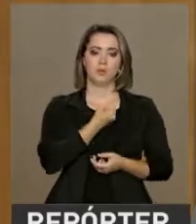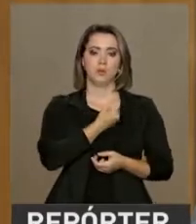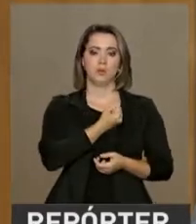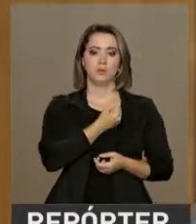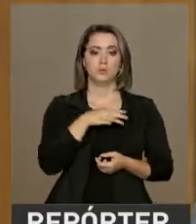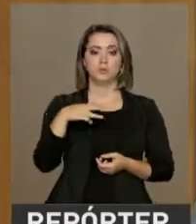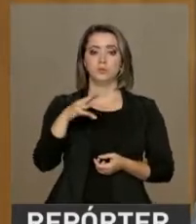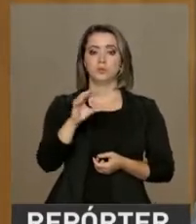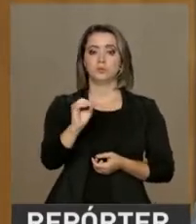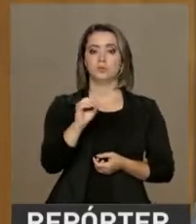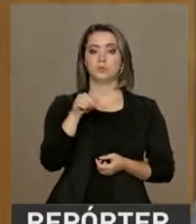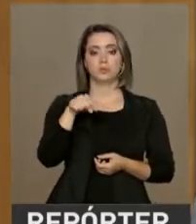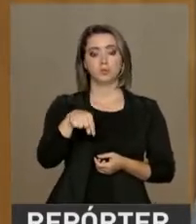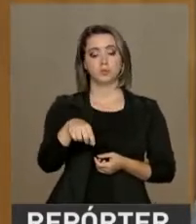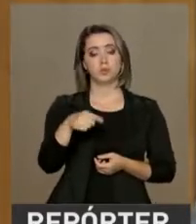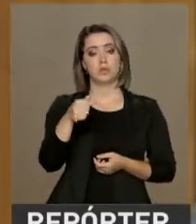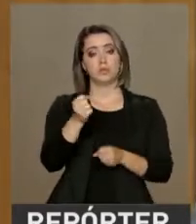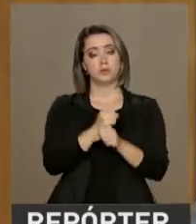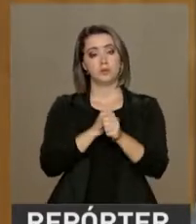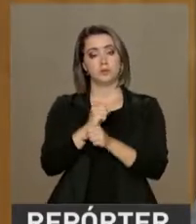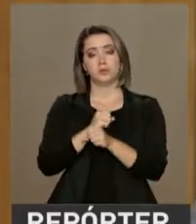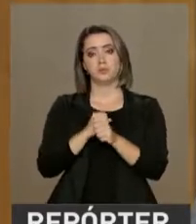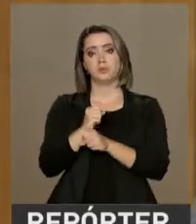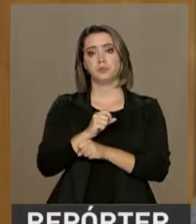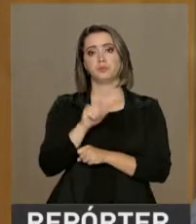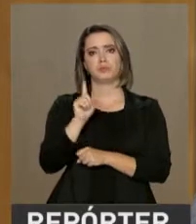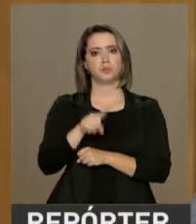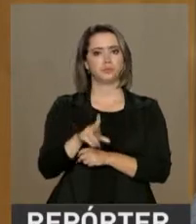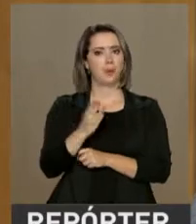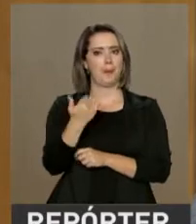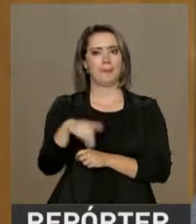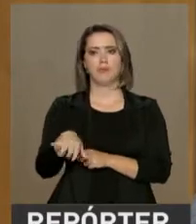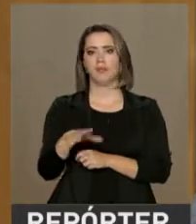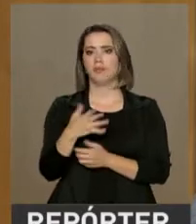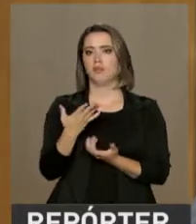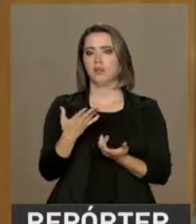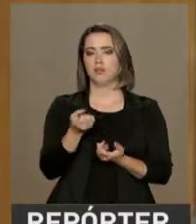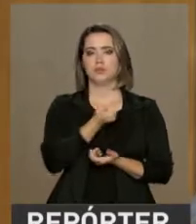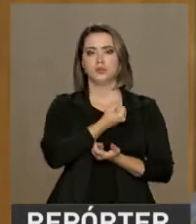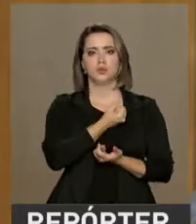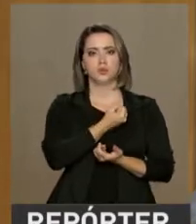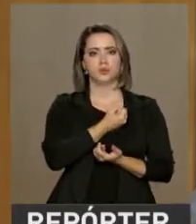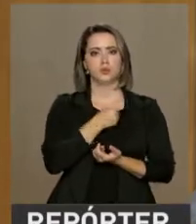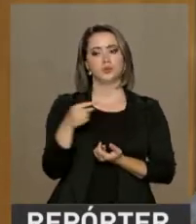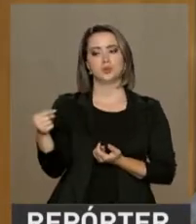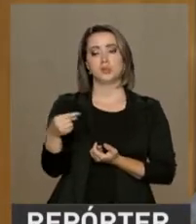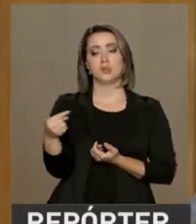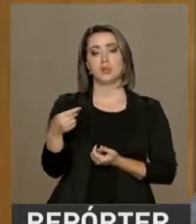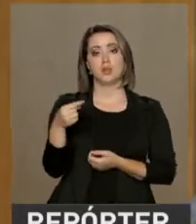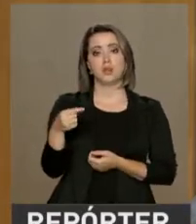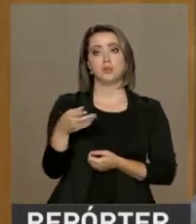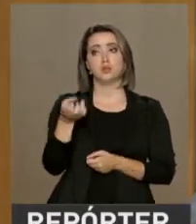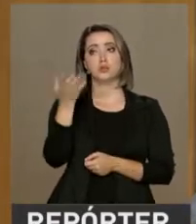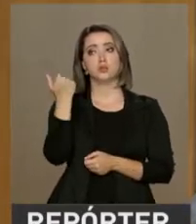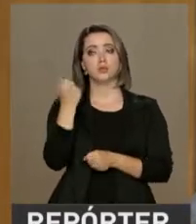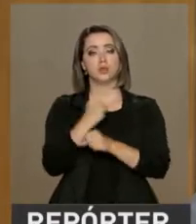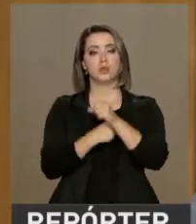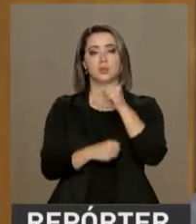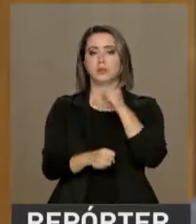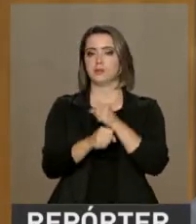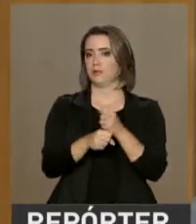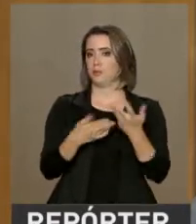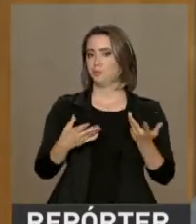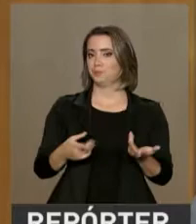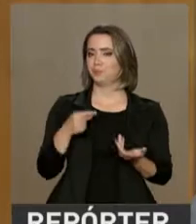de março de 2017 foram praticamente a metade dos números negativos de 2016.